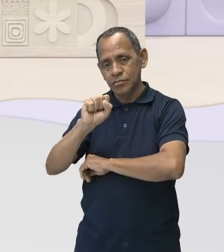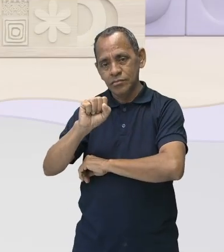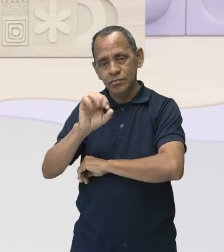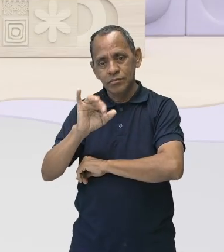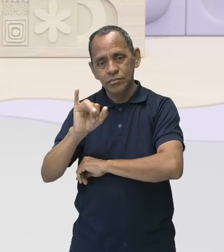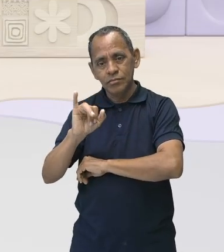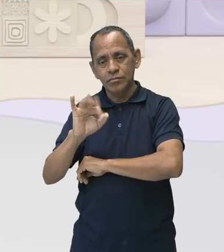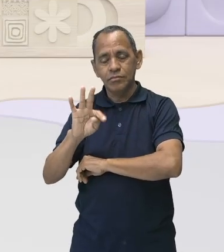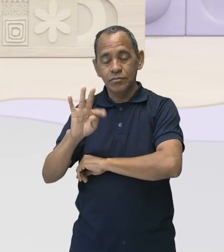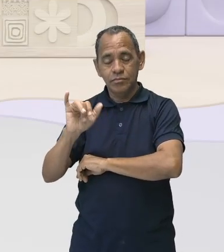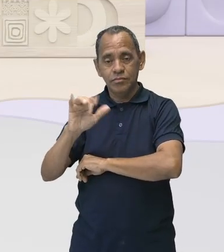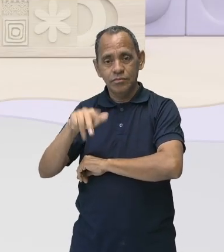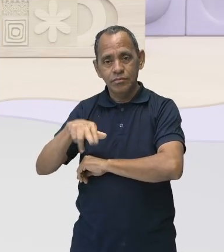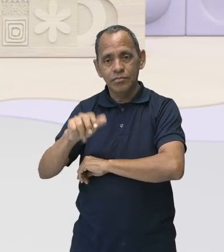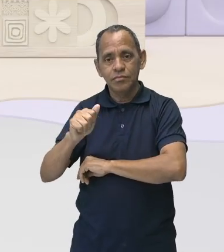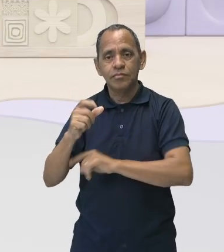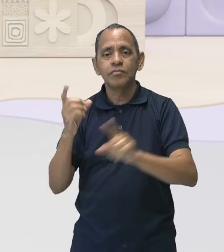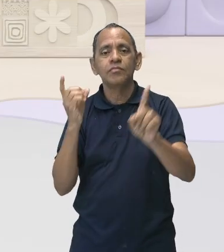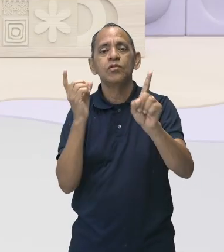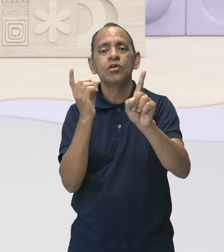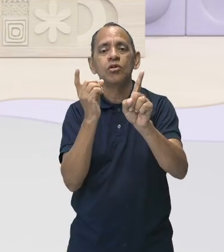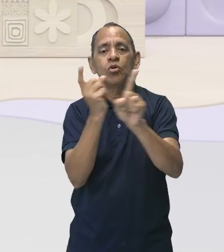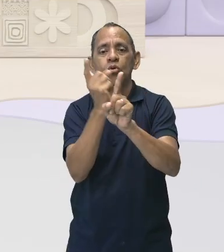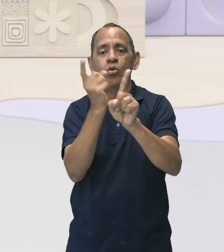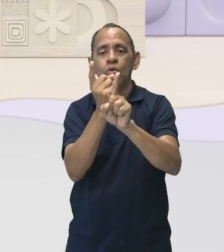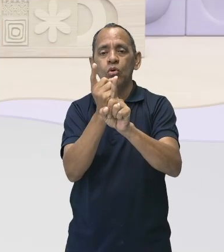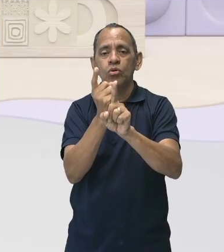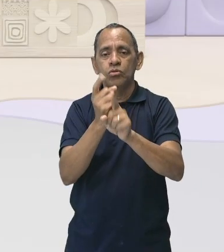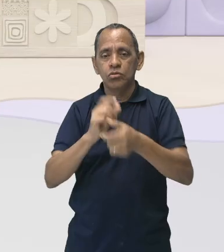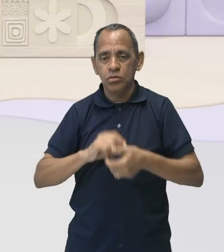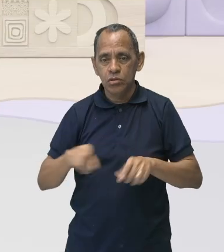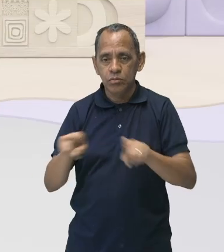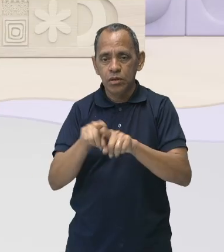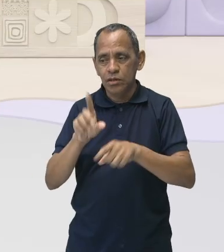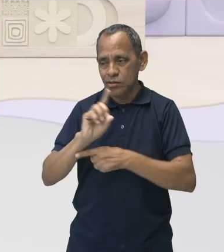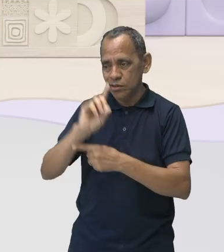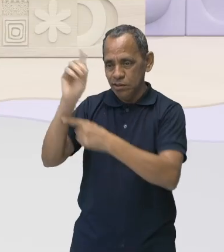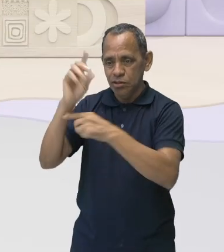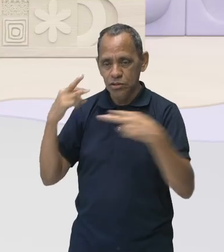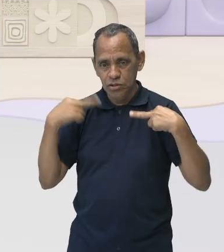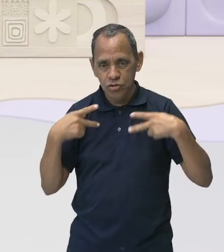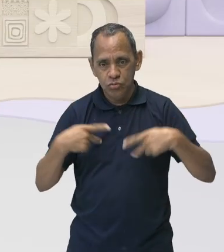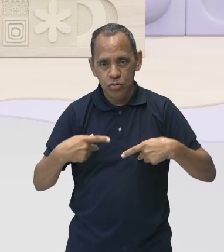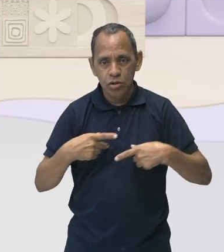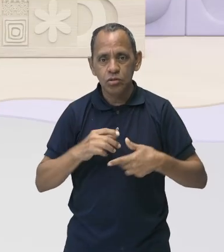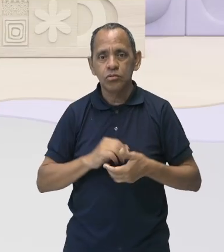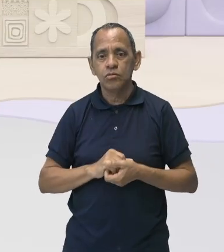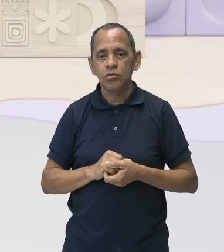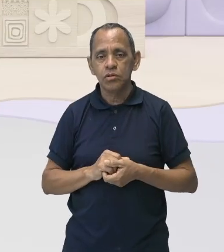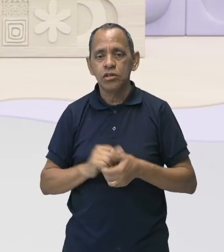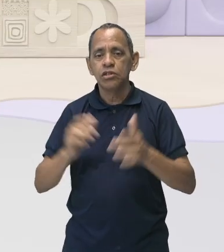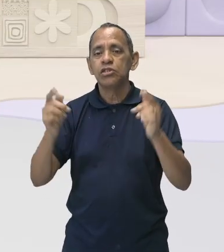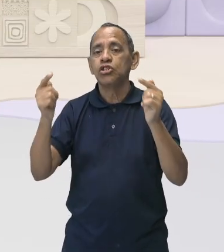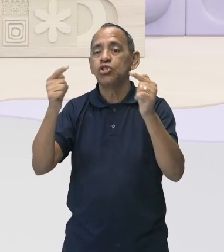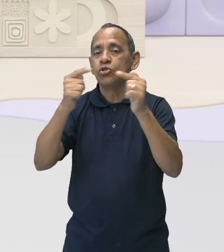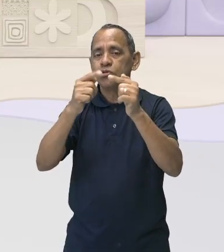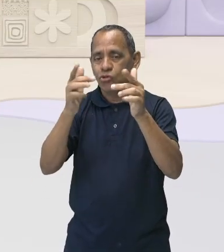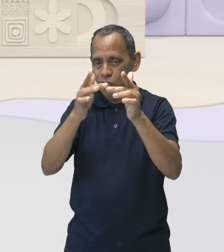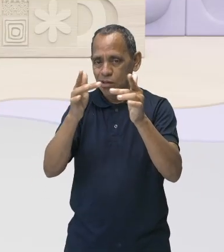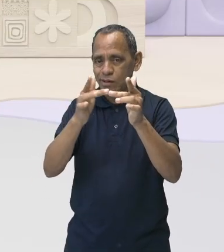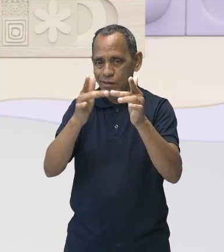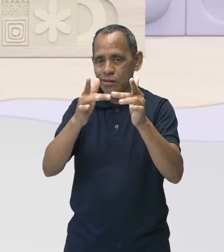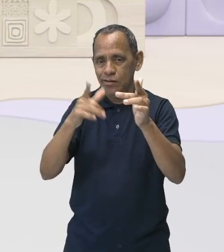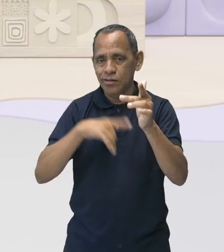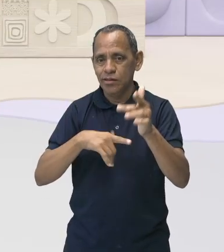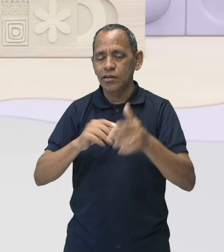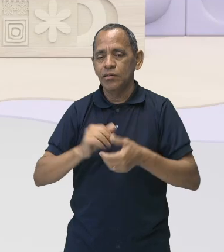daquele encontro entre Deus, é uma obra bem clássica entre Deus e o ser humano, que eles se tocam a ponta do dedo,